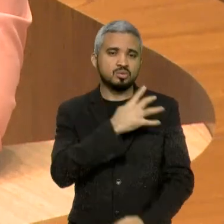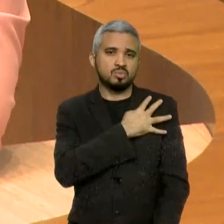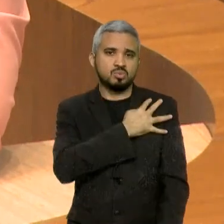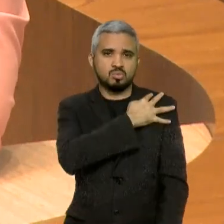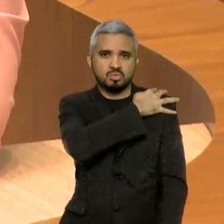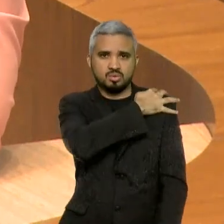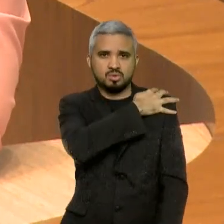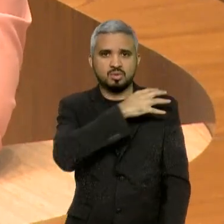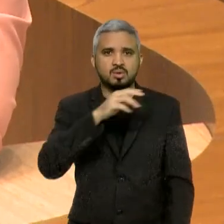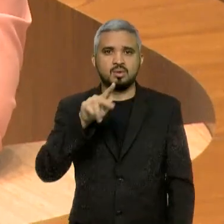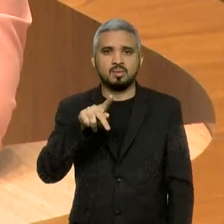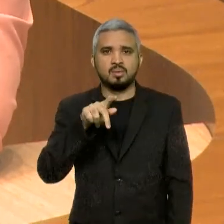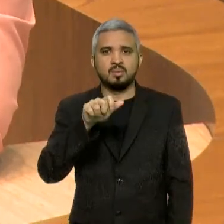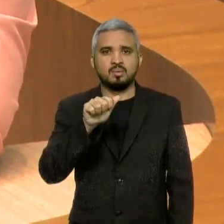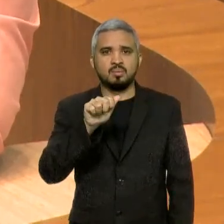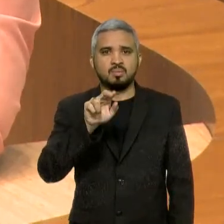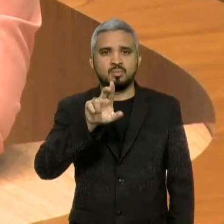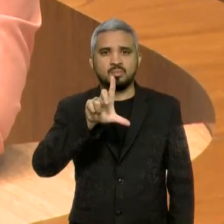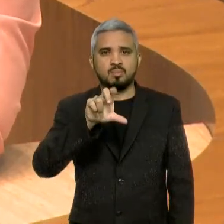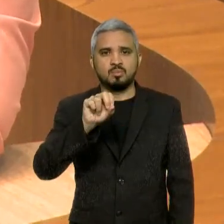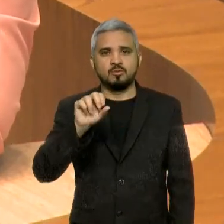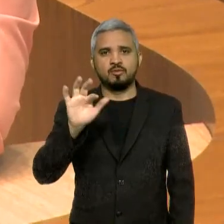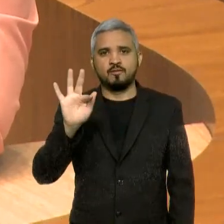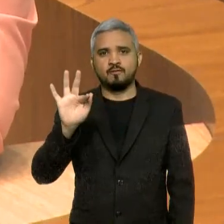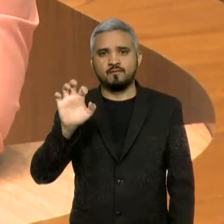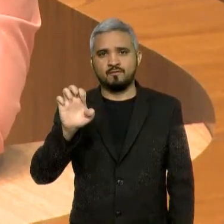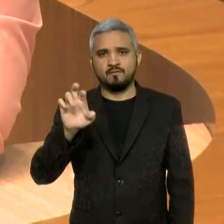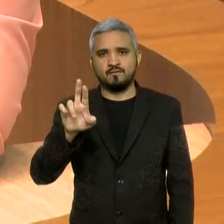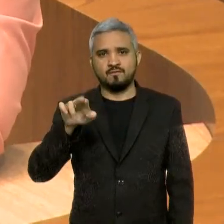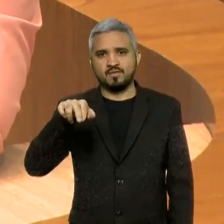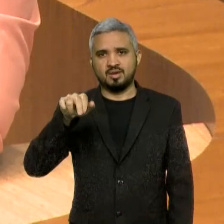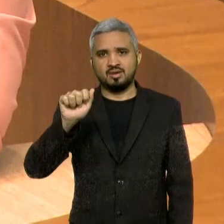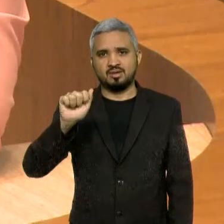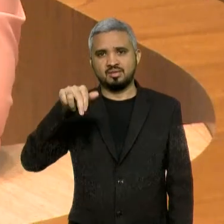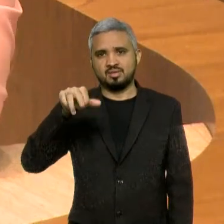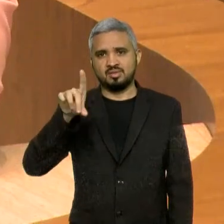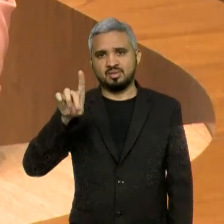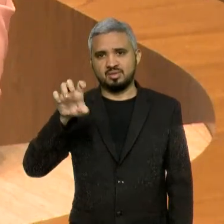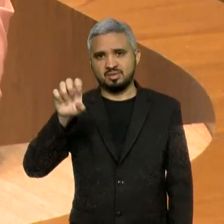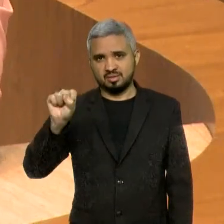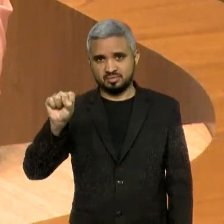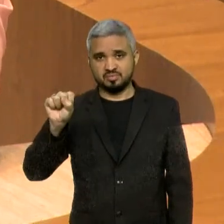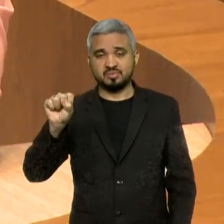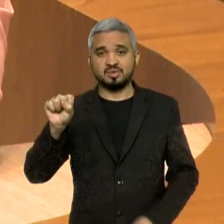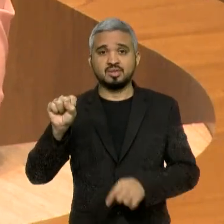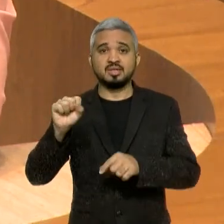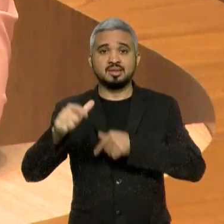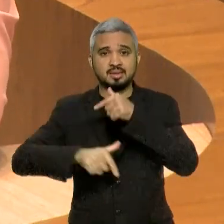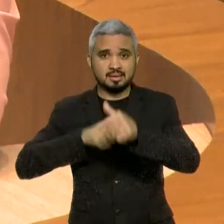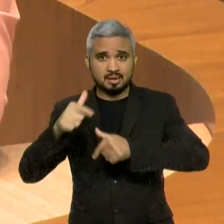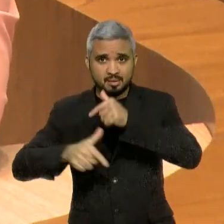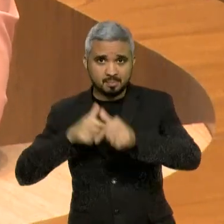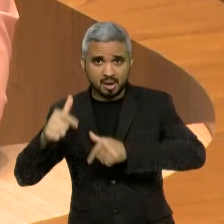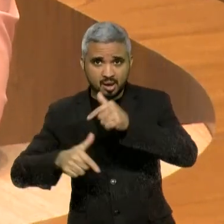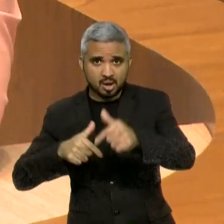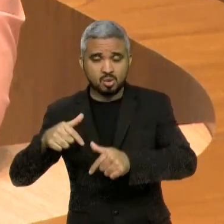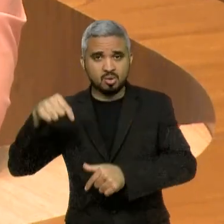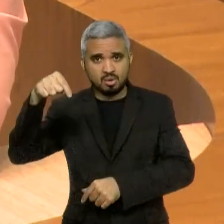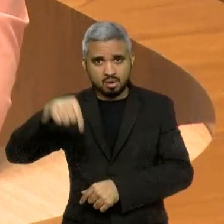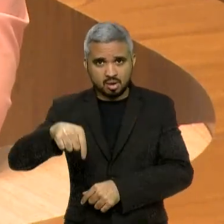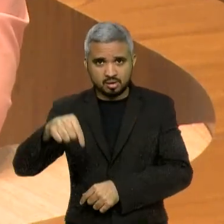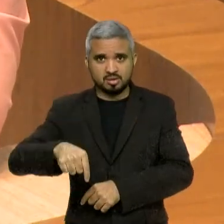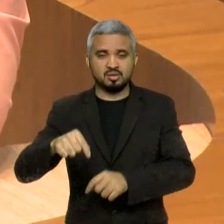que realmente foi uma pessoa que trabalhou com afinco aqui nessa casa cumprindo as suas funções